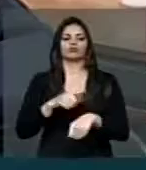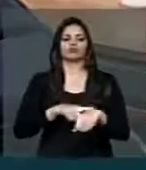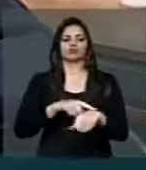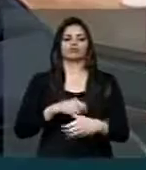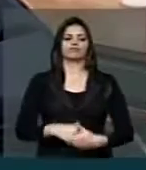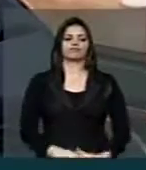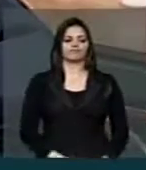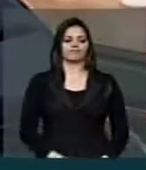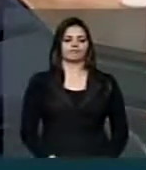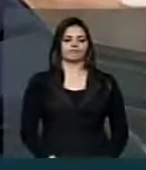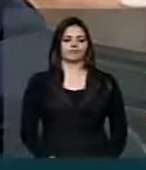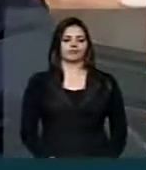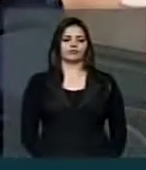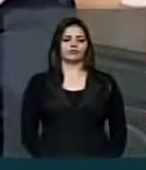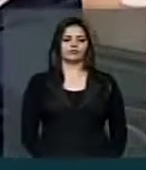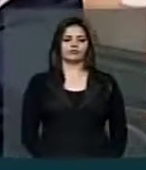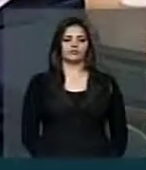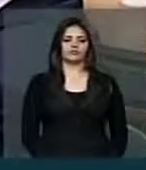21h54,